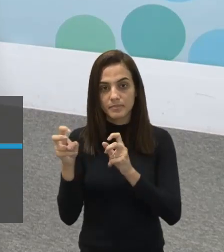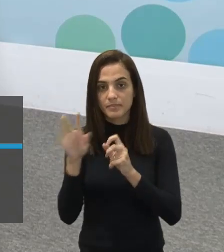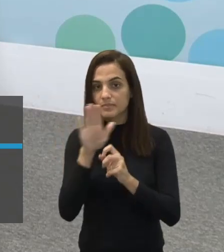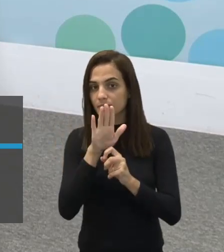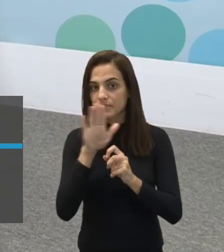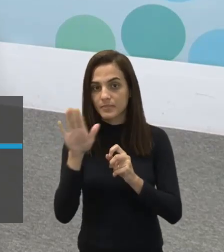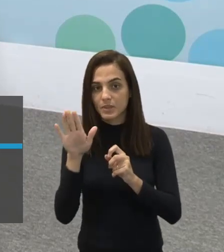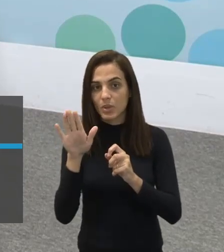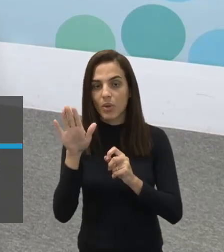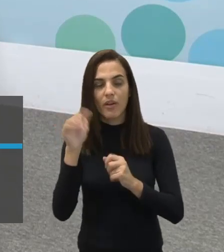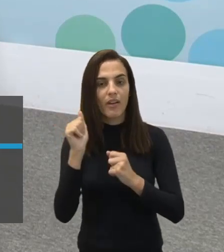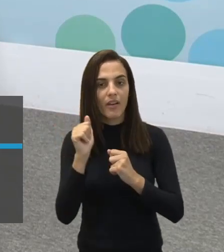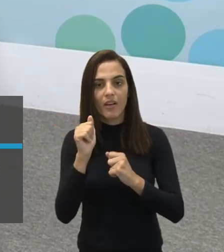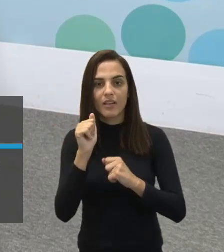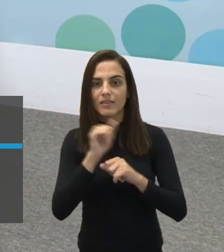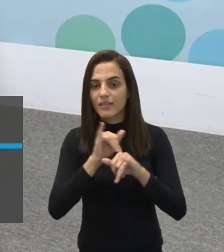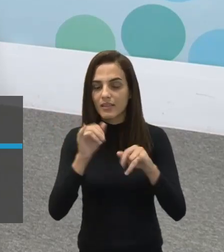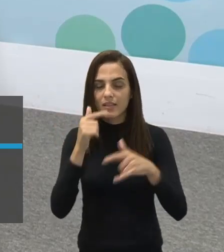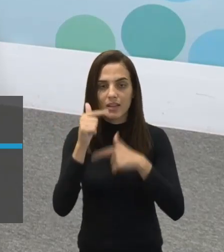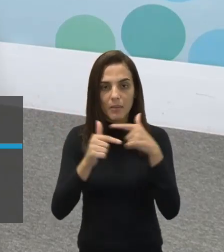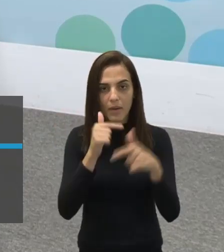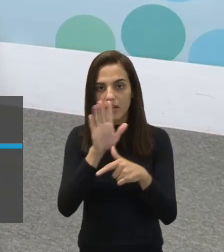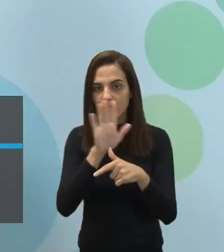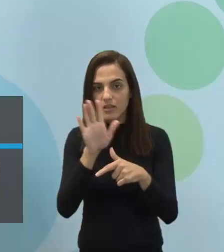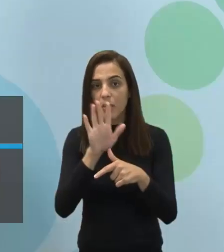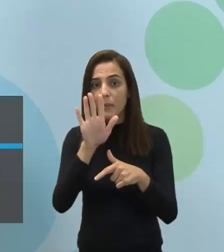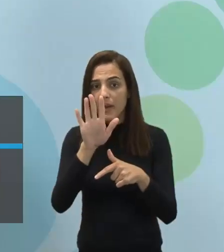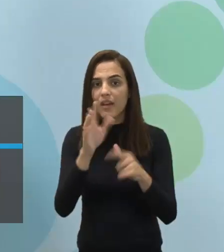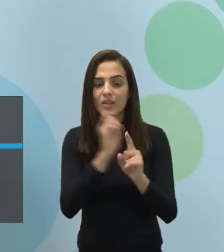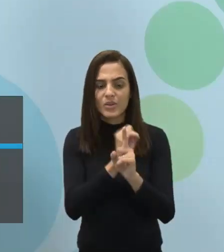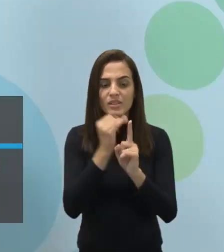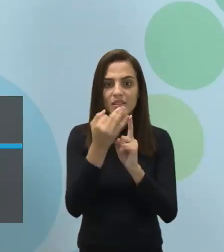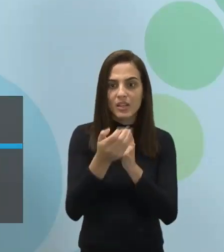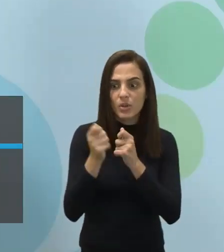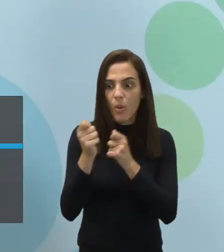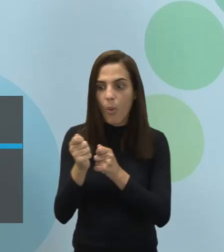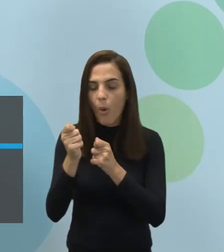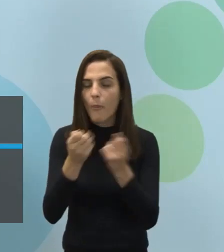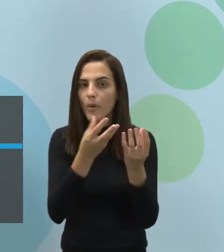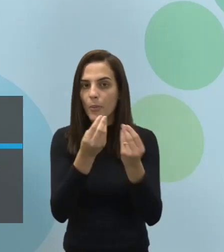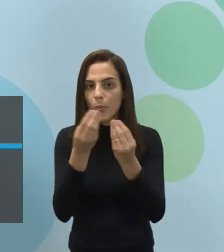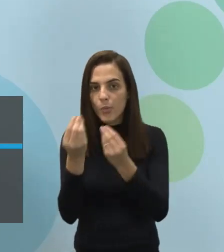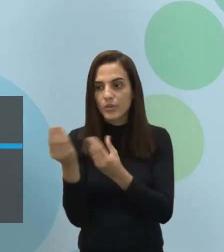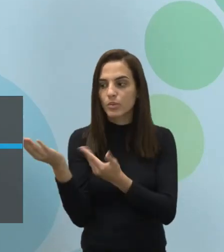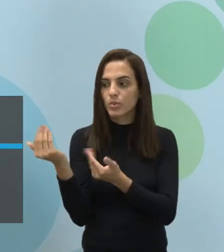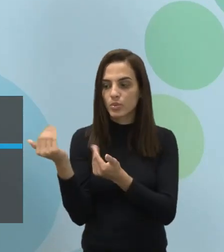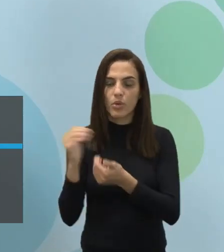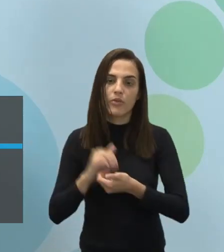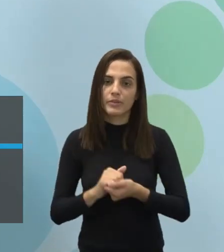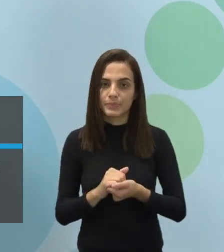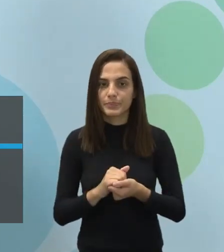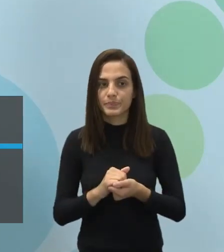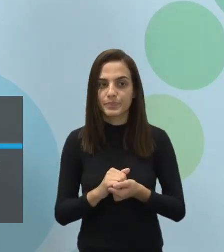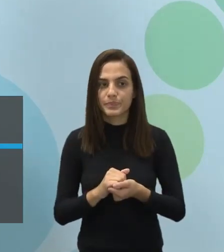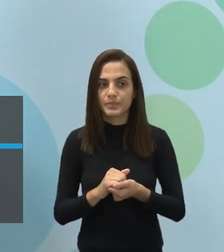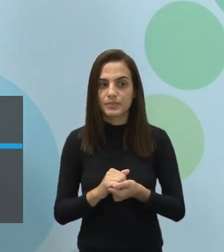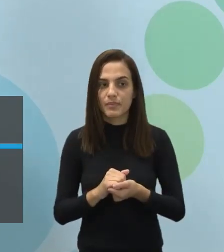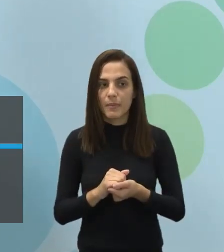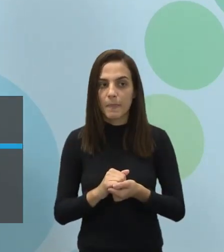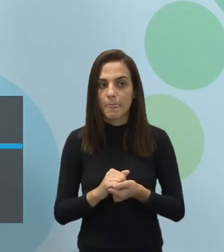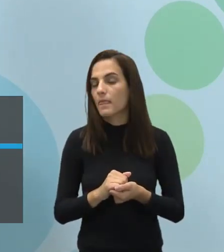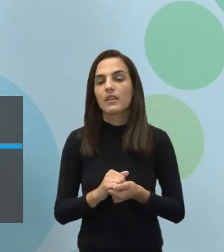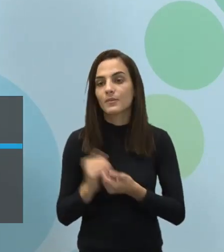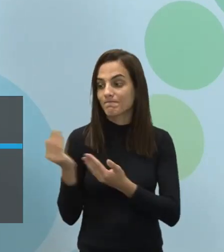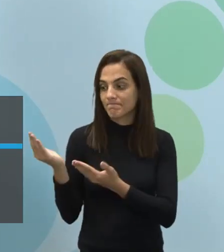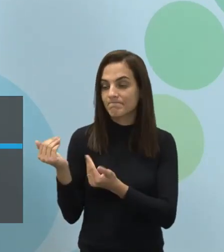um mercado de trabalho, mas uma sociedade que cobra muito do jovem. Nós temos um processo de adultização ainda, né? Então,